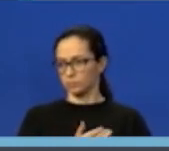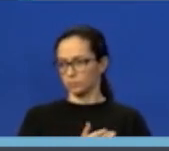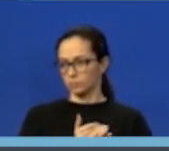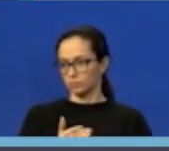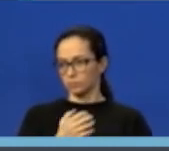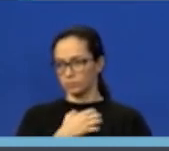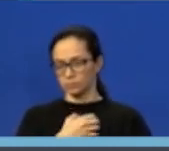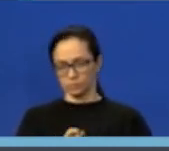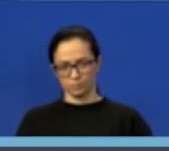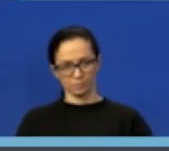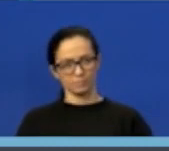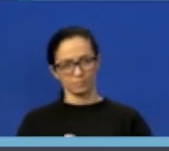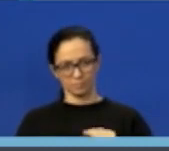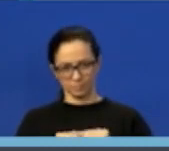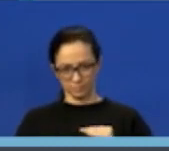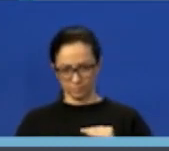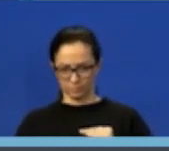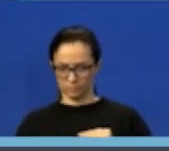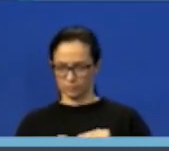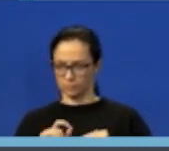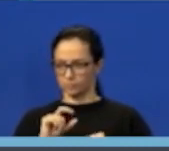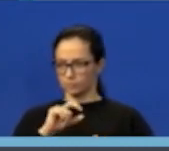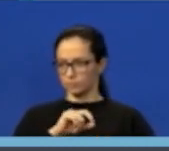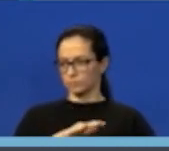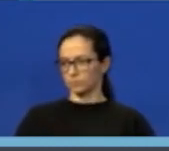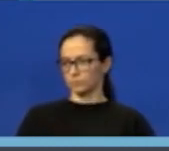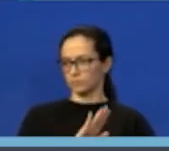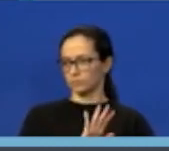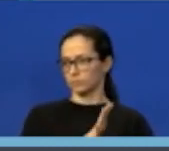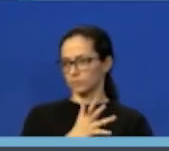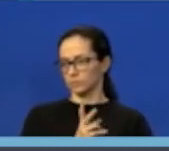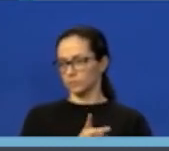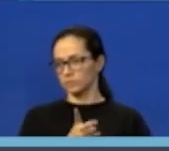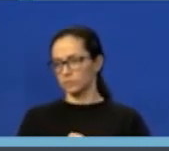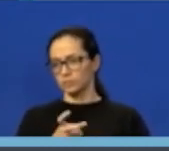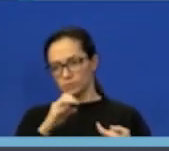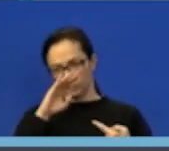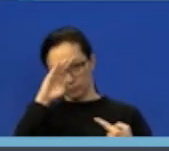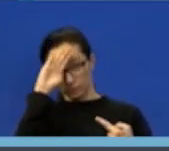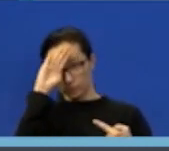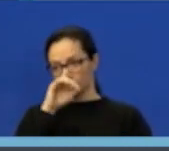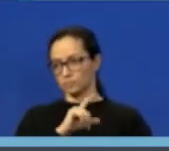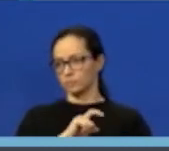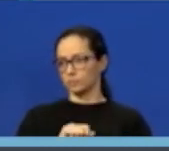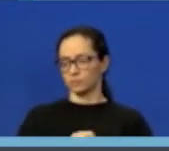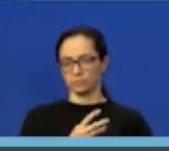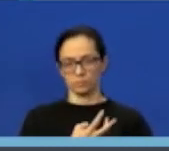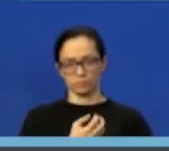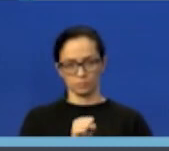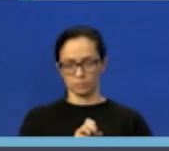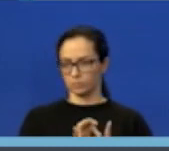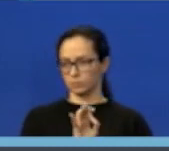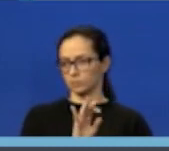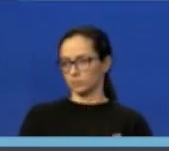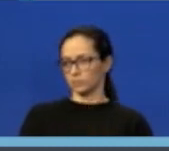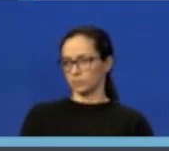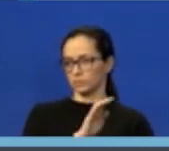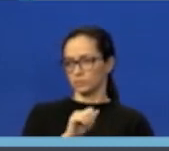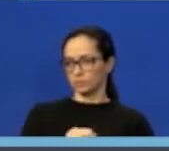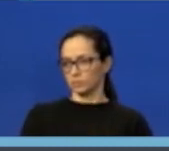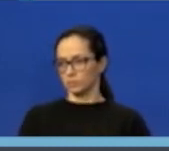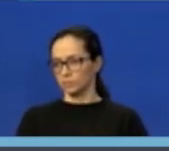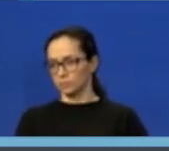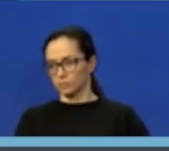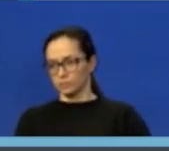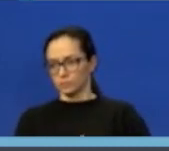quadro de cistite, sendo frequentemente acompanhada de febre elevada, geralmente superior a 38 graus,